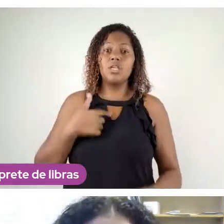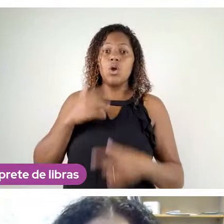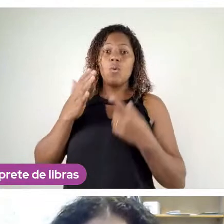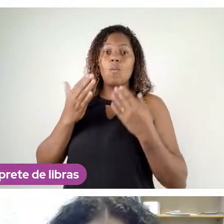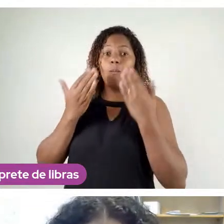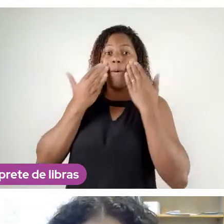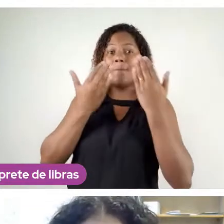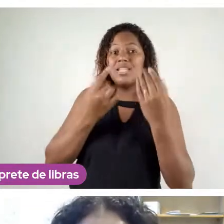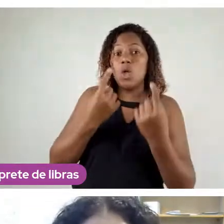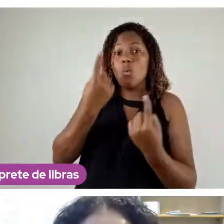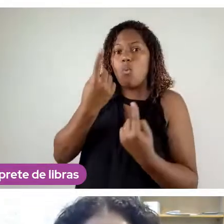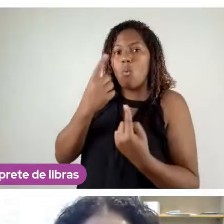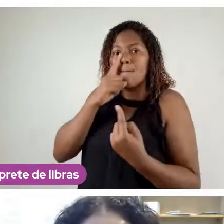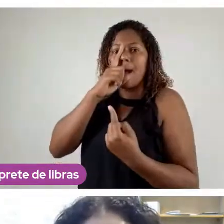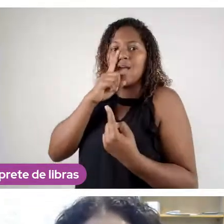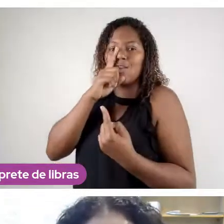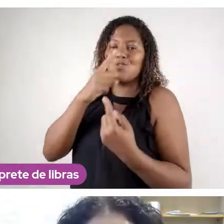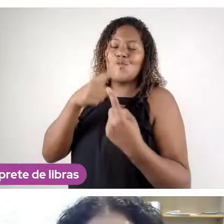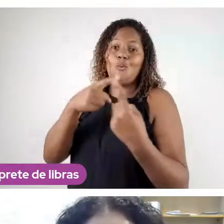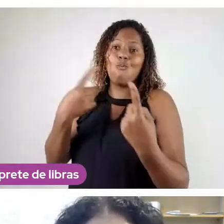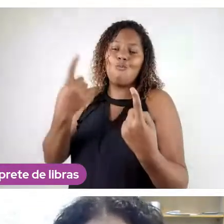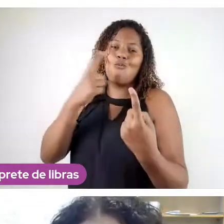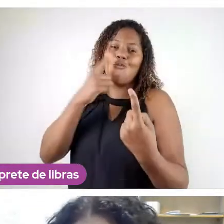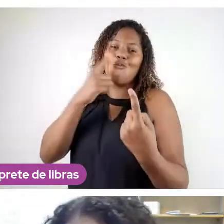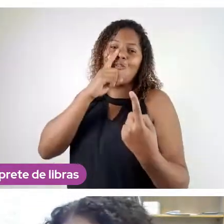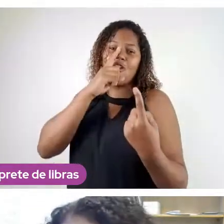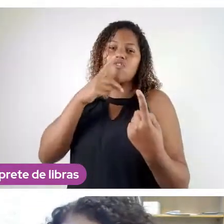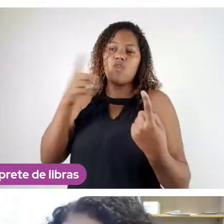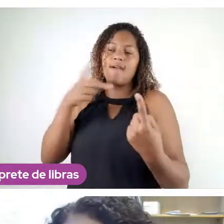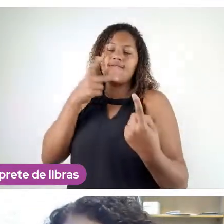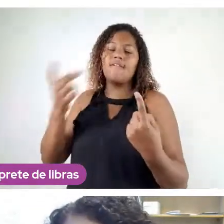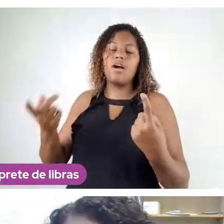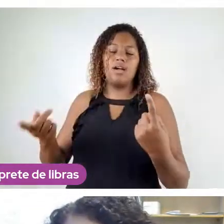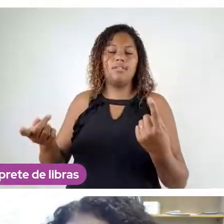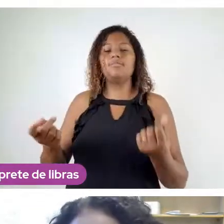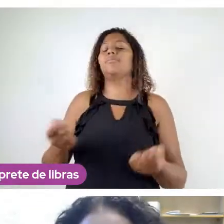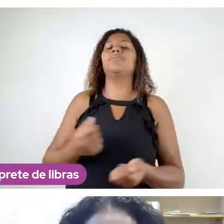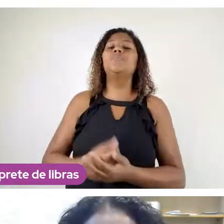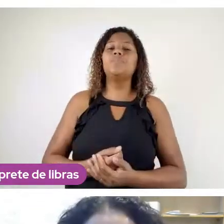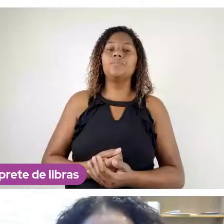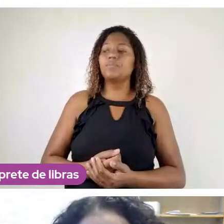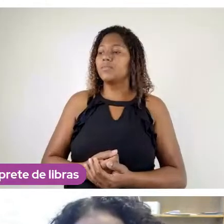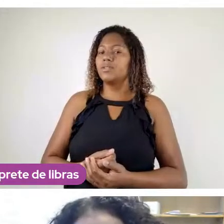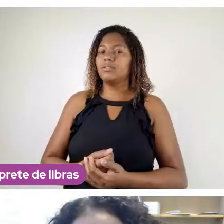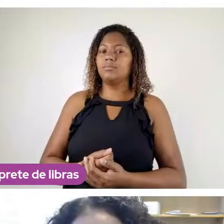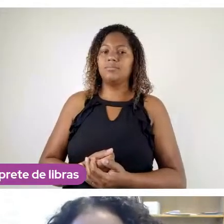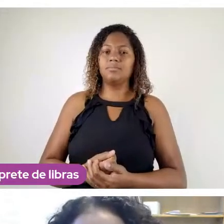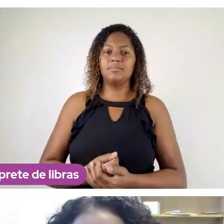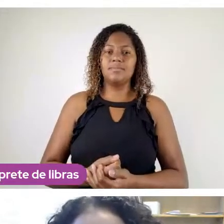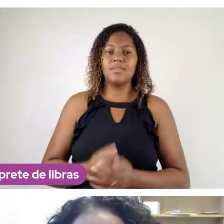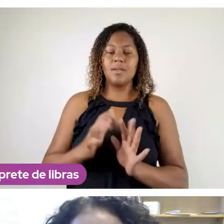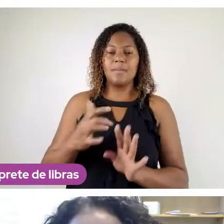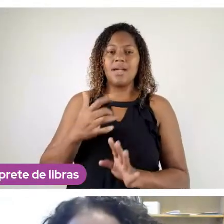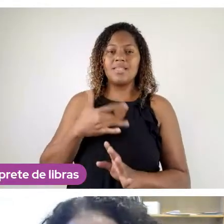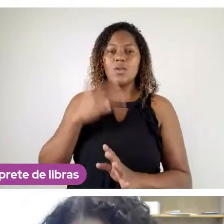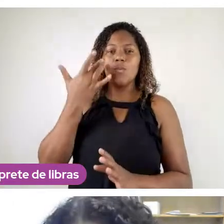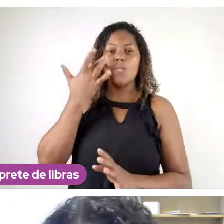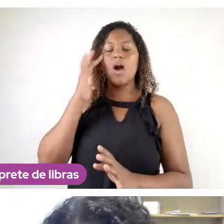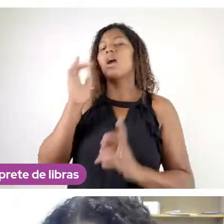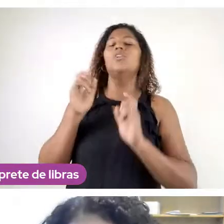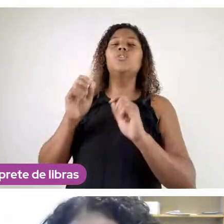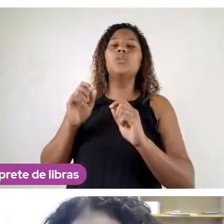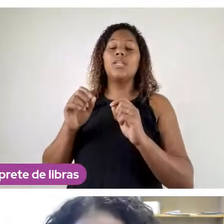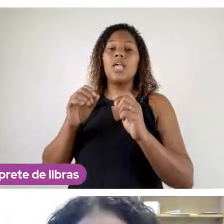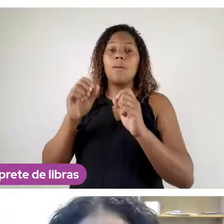uma dessas ameaças, né, que está relacionada com o que ela falou. Mas eu acho que a coisa mais clara em termos